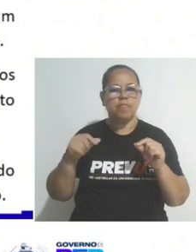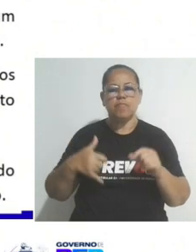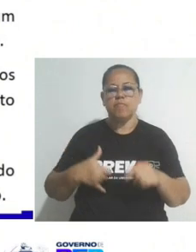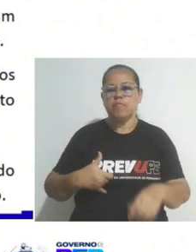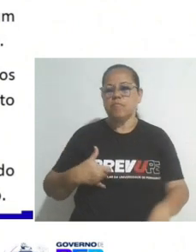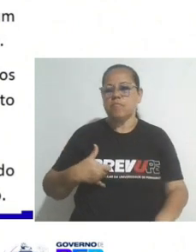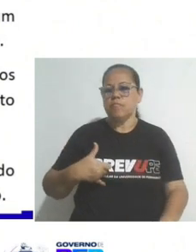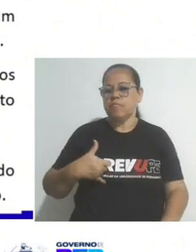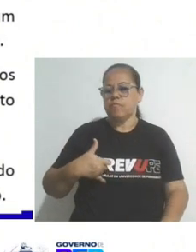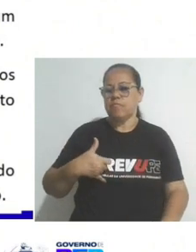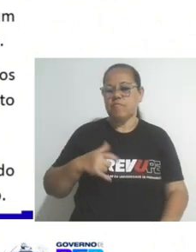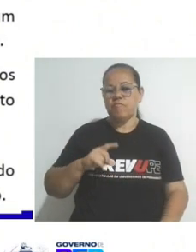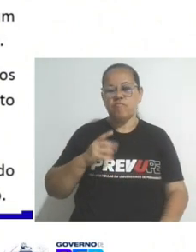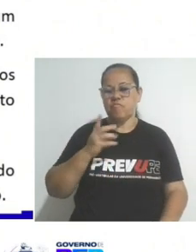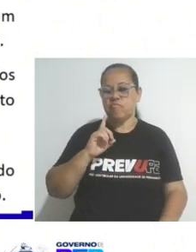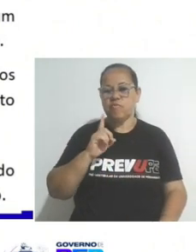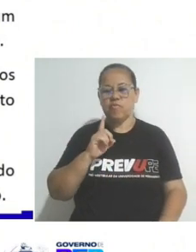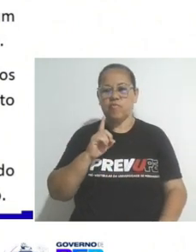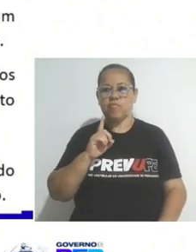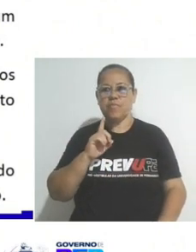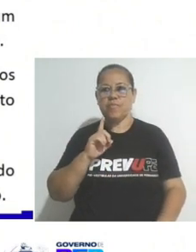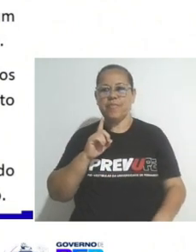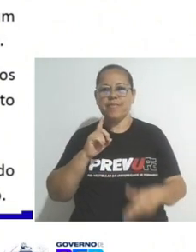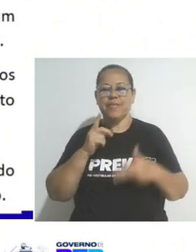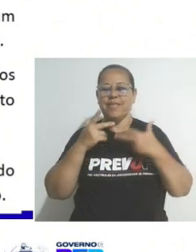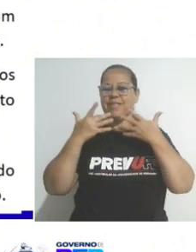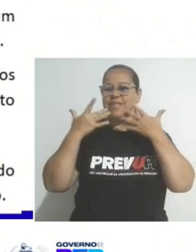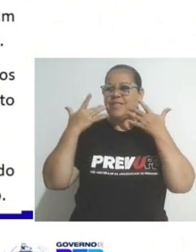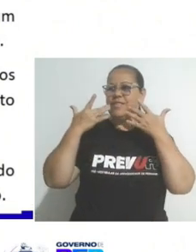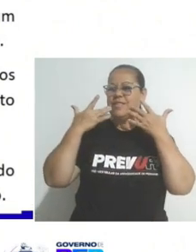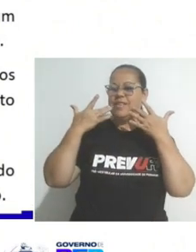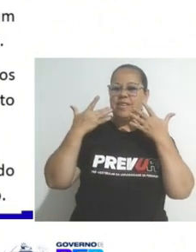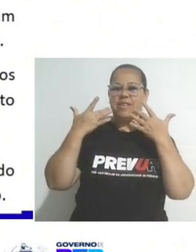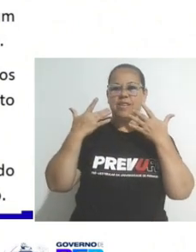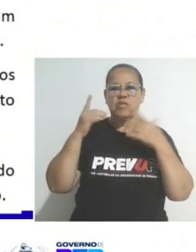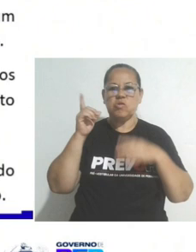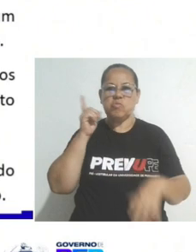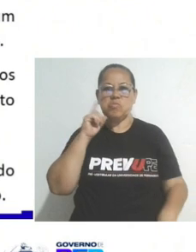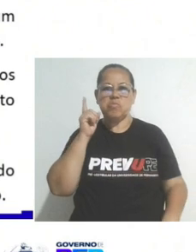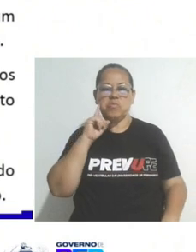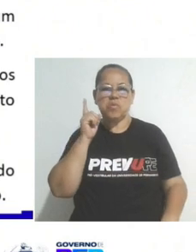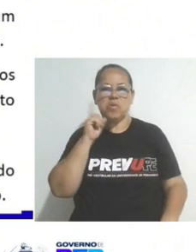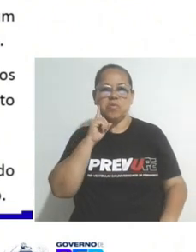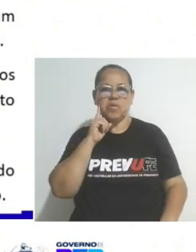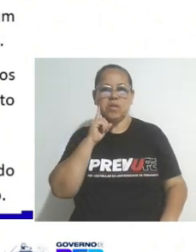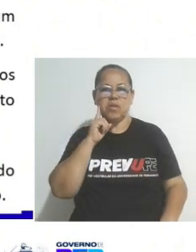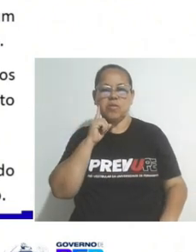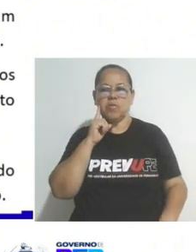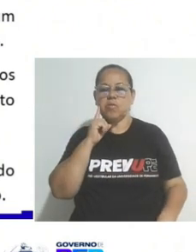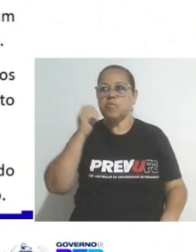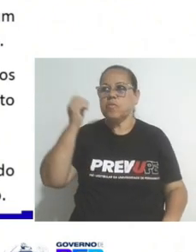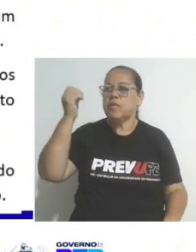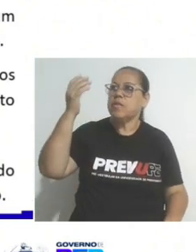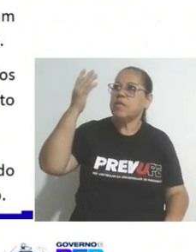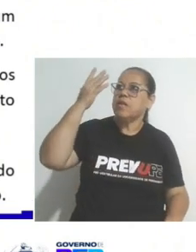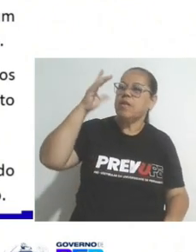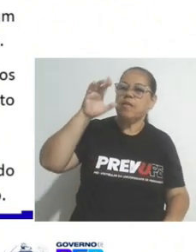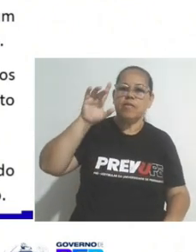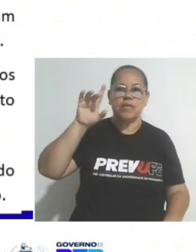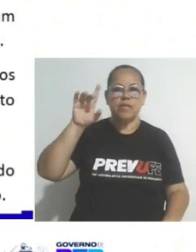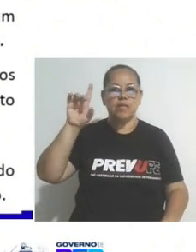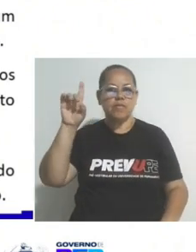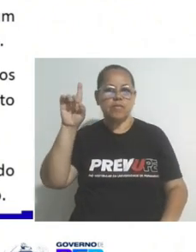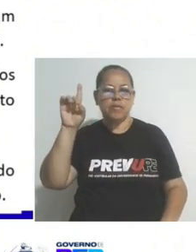que não satisfez dramatizou o vil da rotina como fosse dádiva divina queria